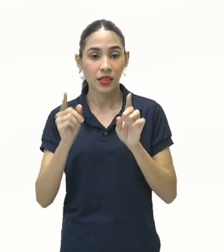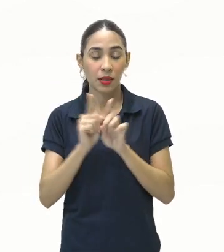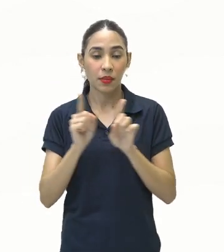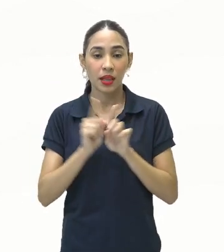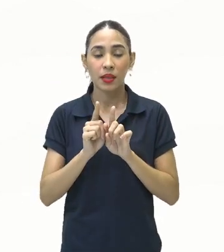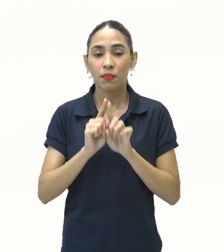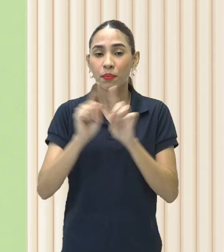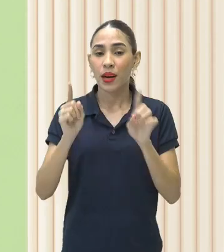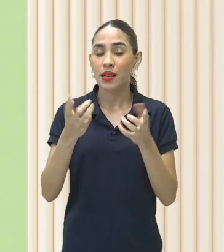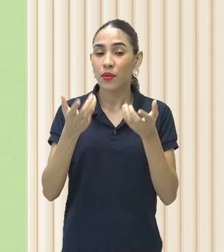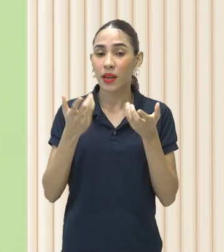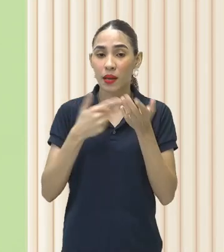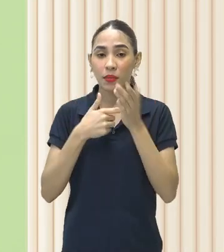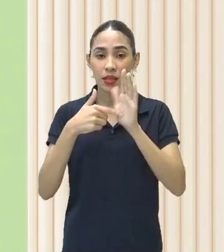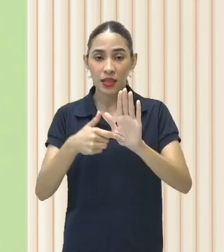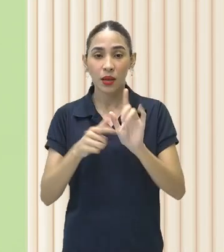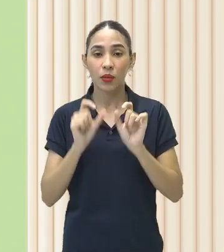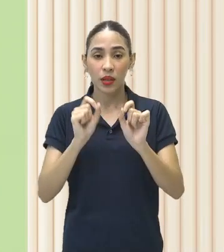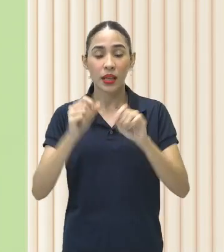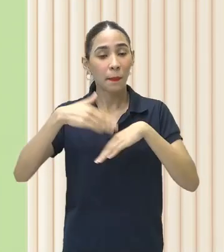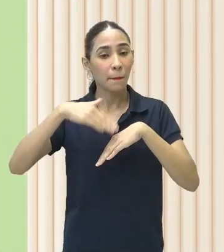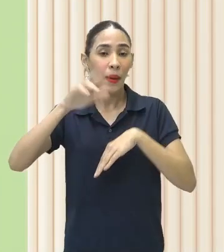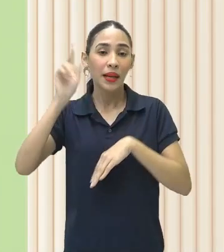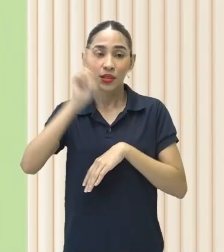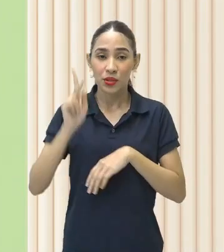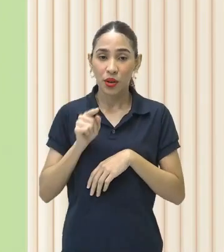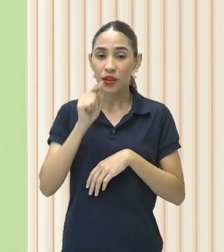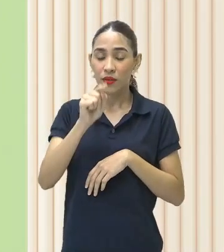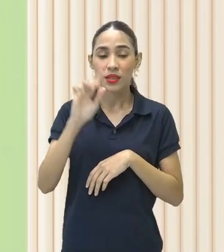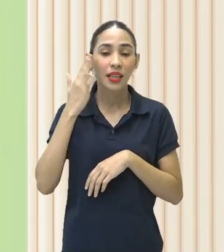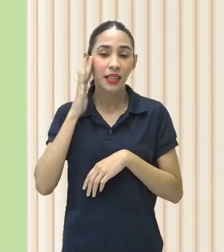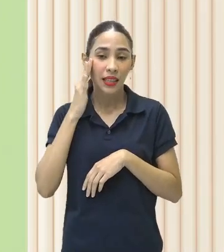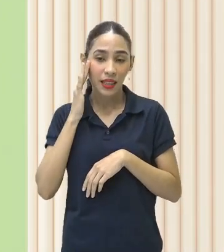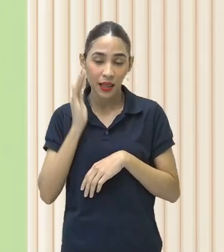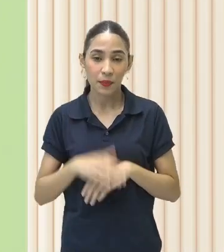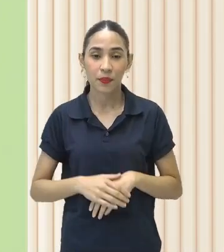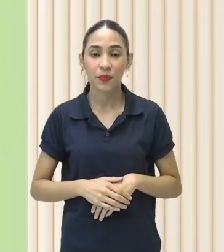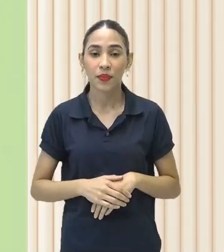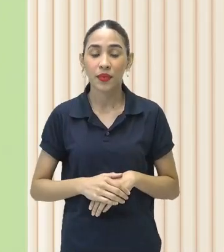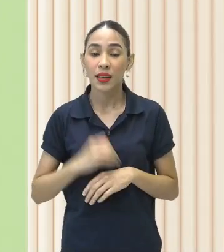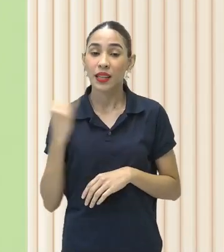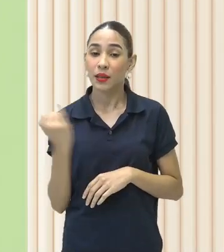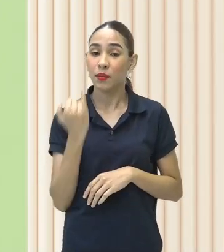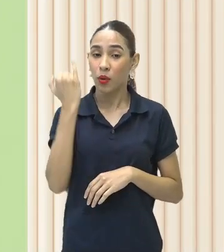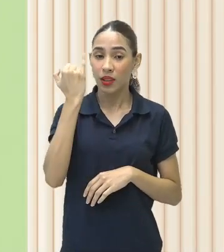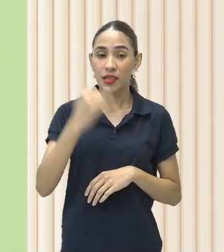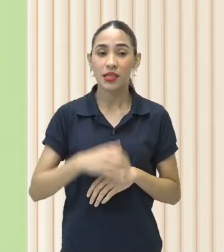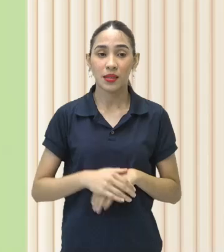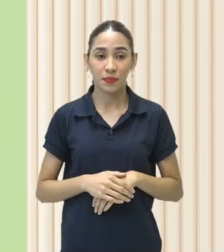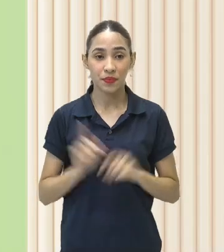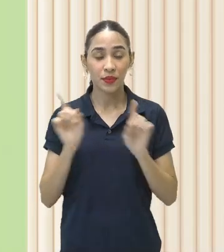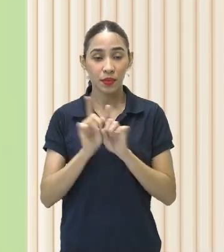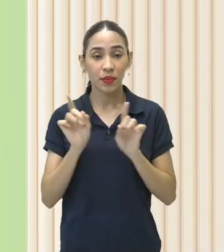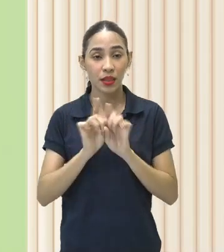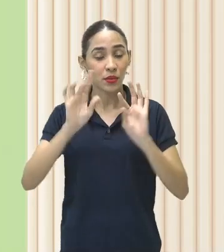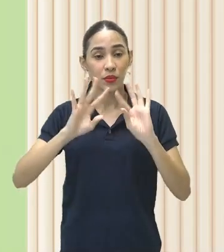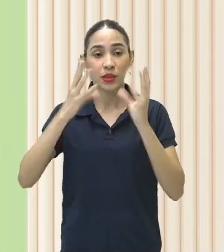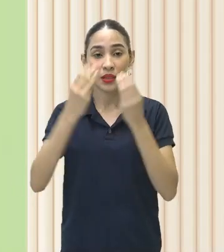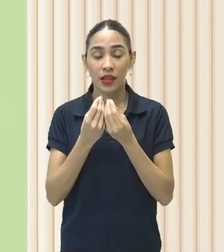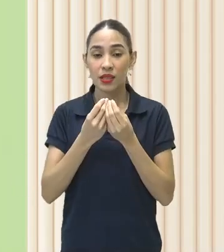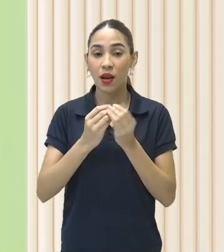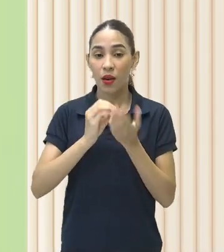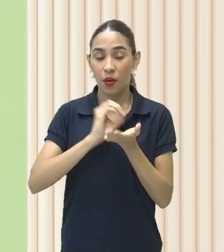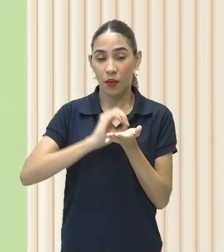Mas eu quero trazer aqui um pouco mais de história para vocês entenderem a importância desse composto